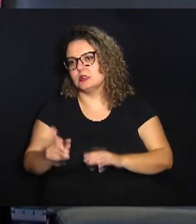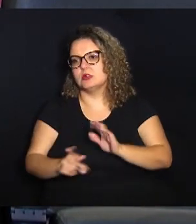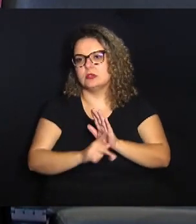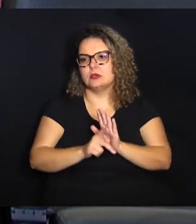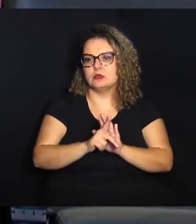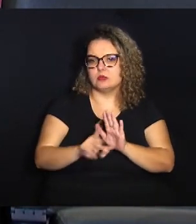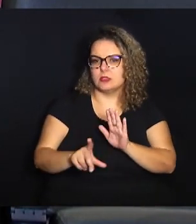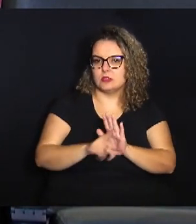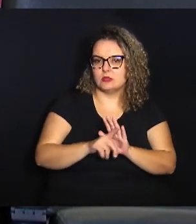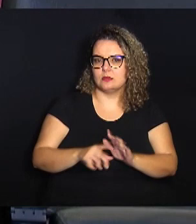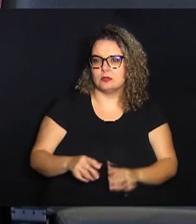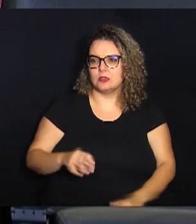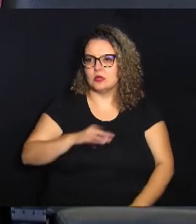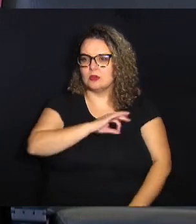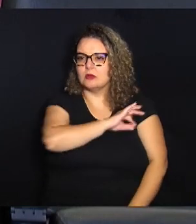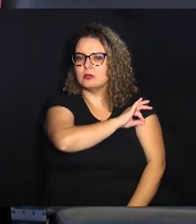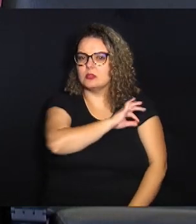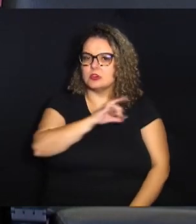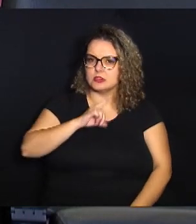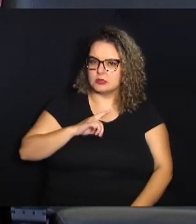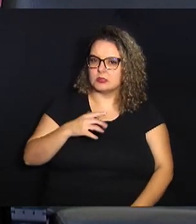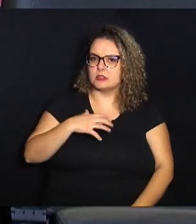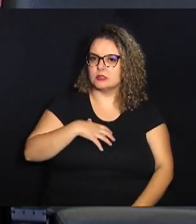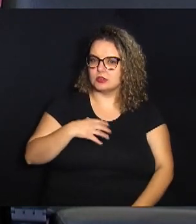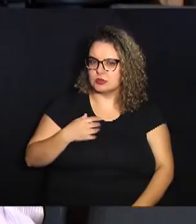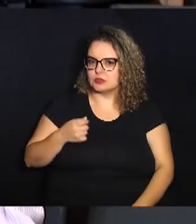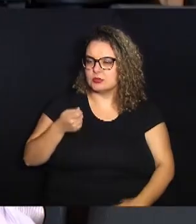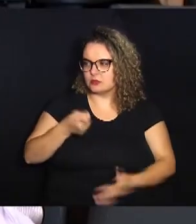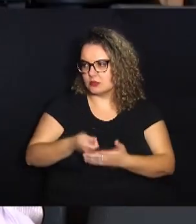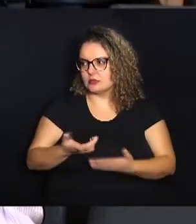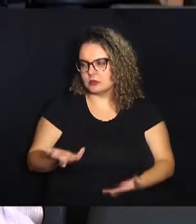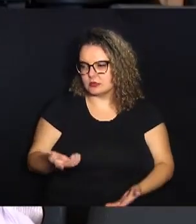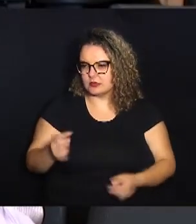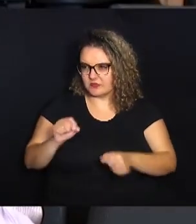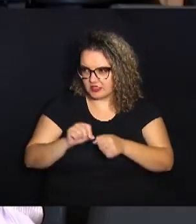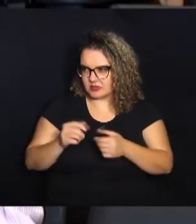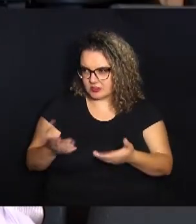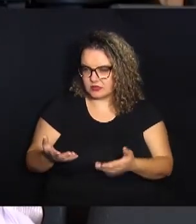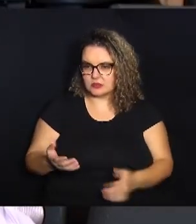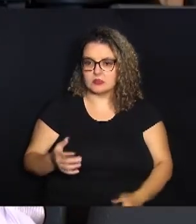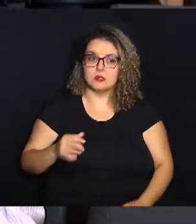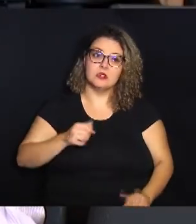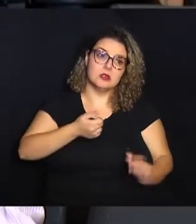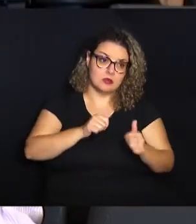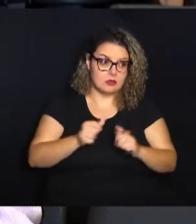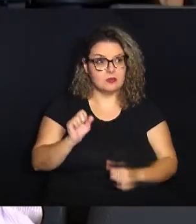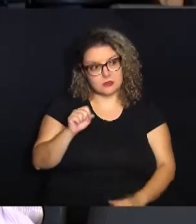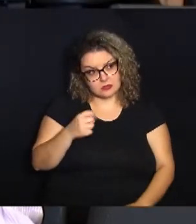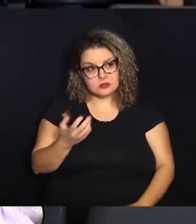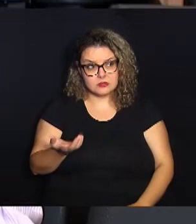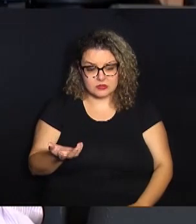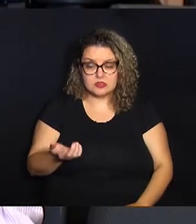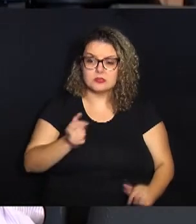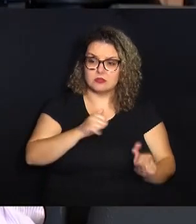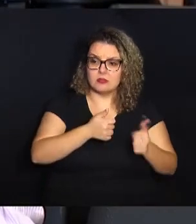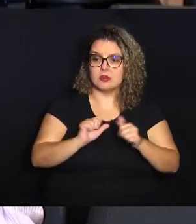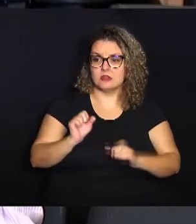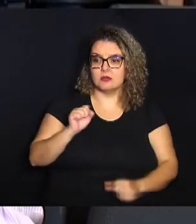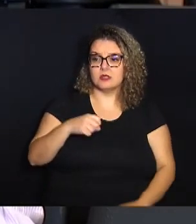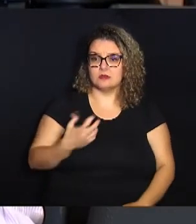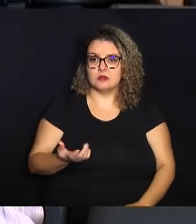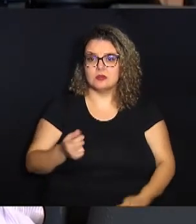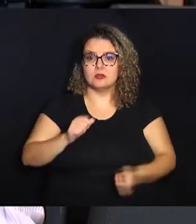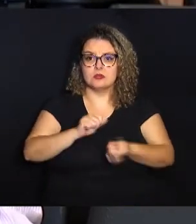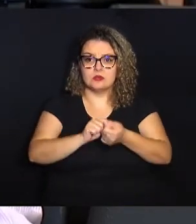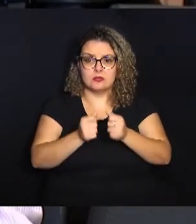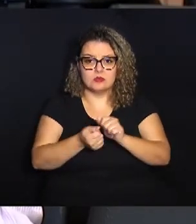A Prefeitura tem condição de arcar com isso? Não, eu avalio que sim. Eu avalio que sim,